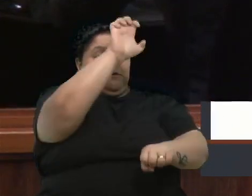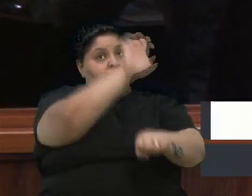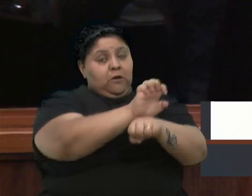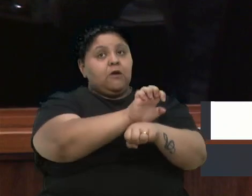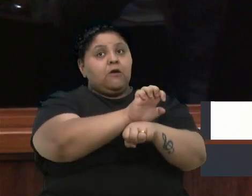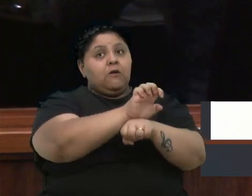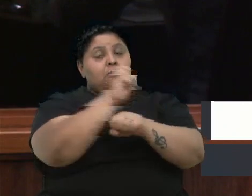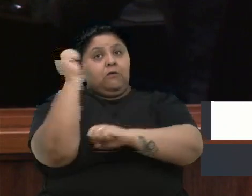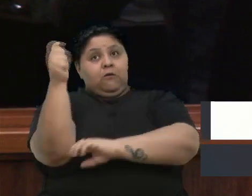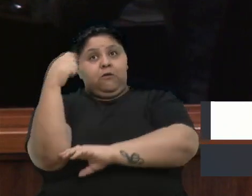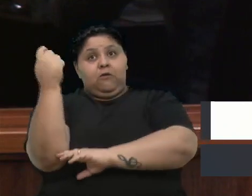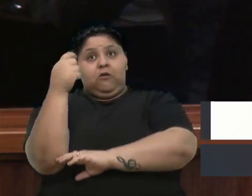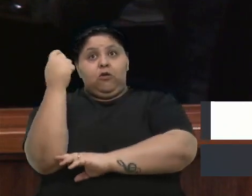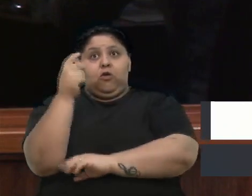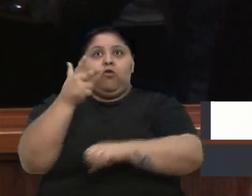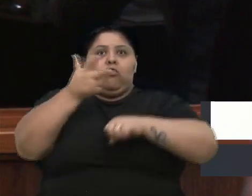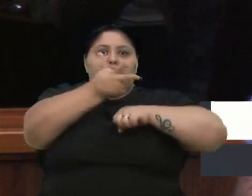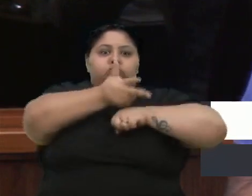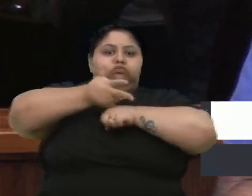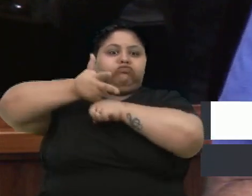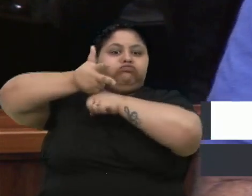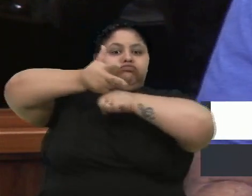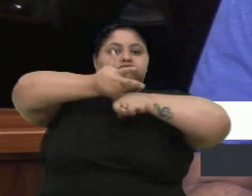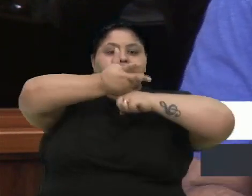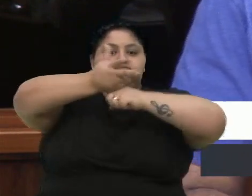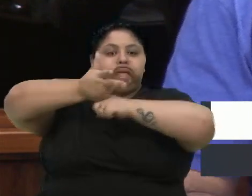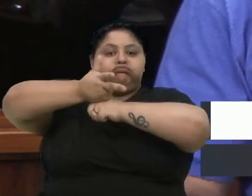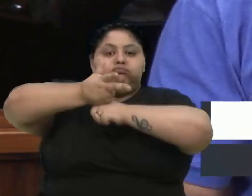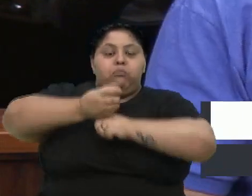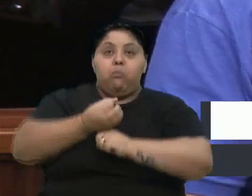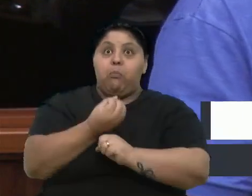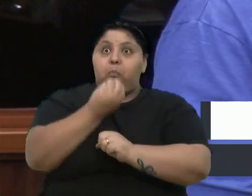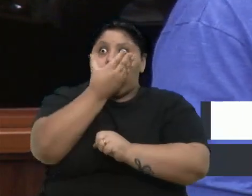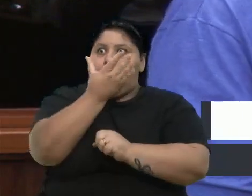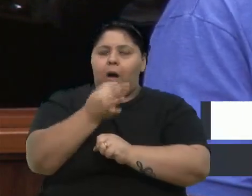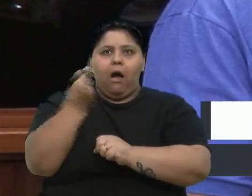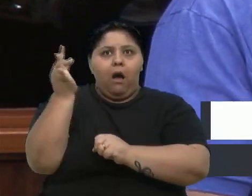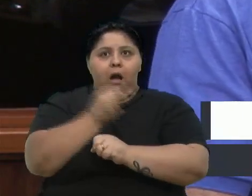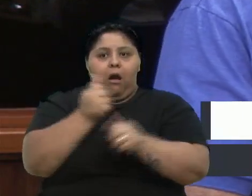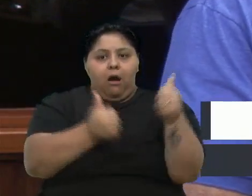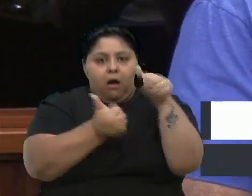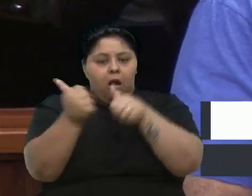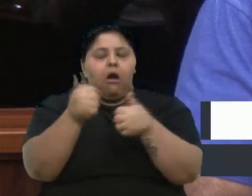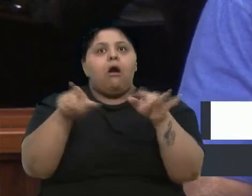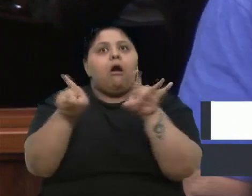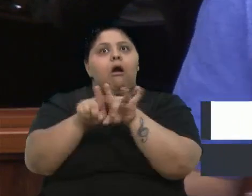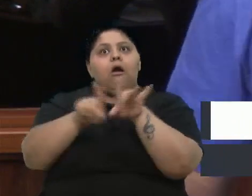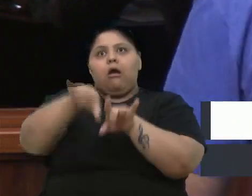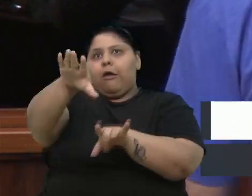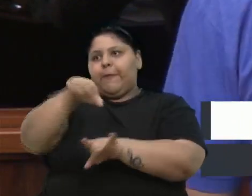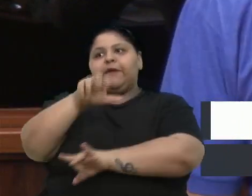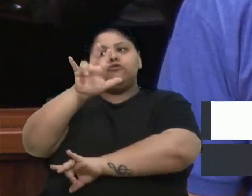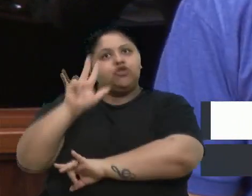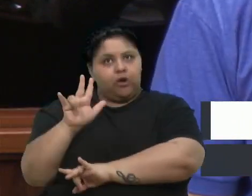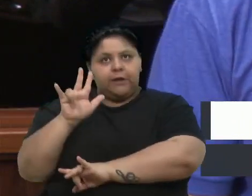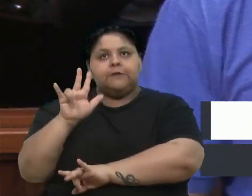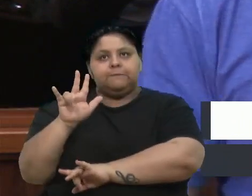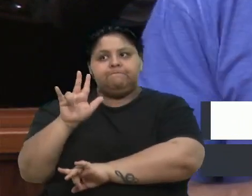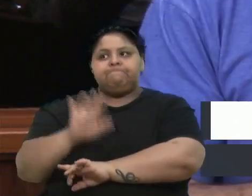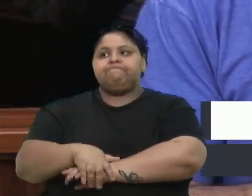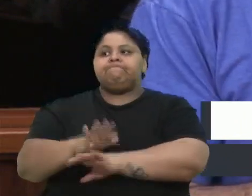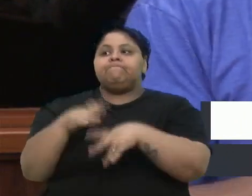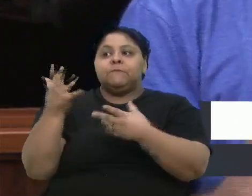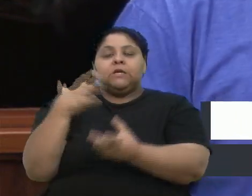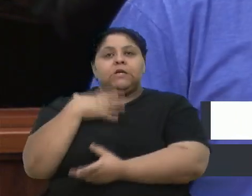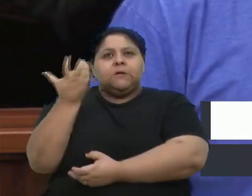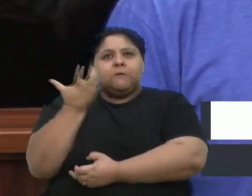equipamento aí de uma câmera de alta qualidade. Ainda foram apreendidos entorpecentes. Então, eu queria